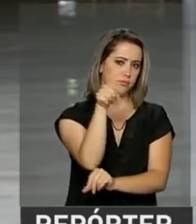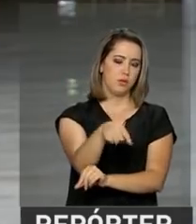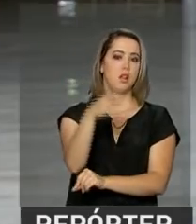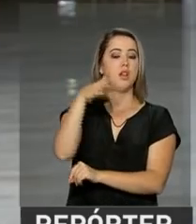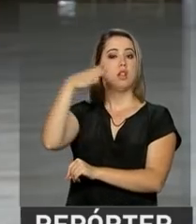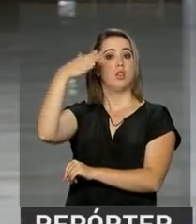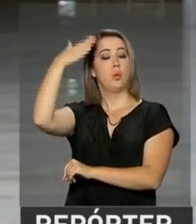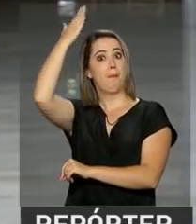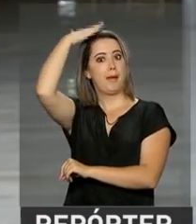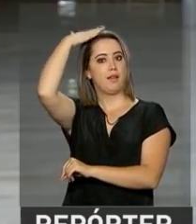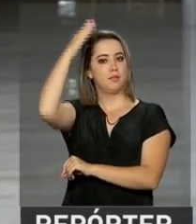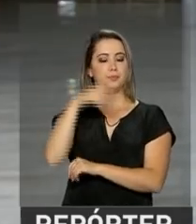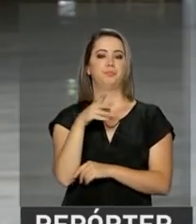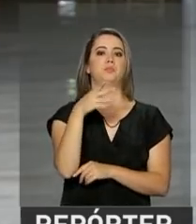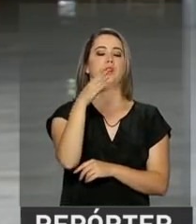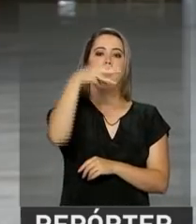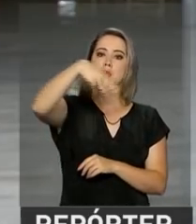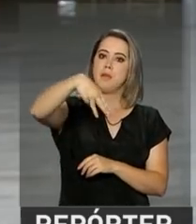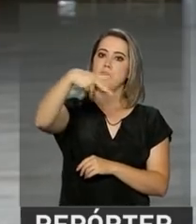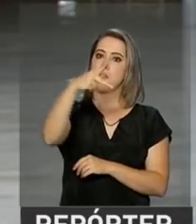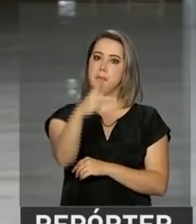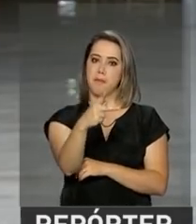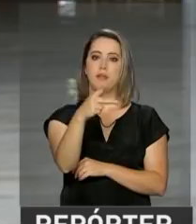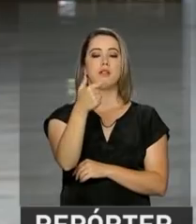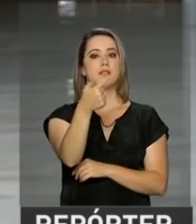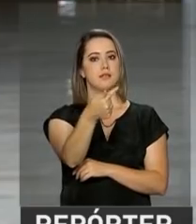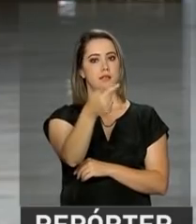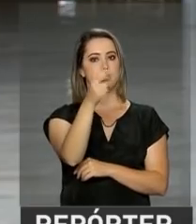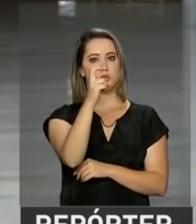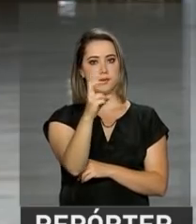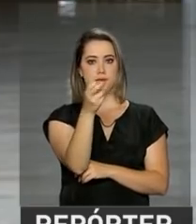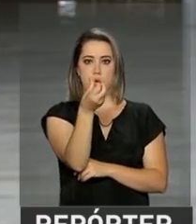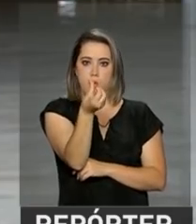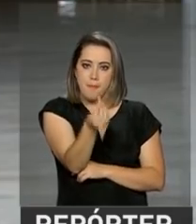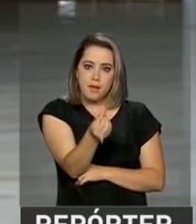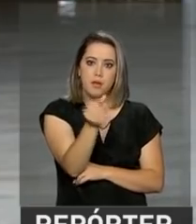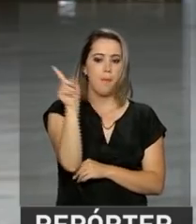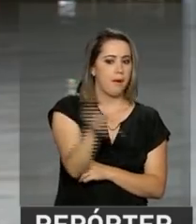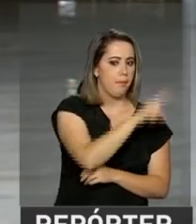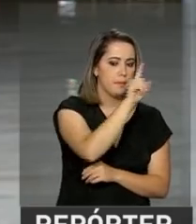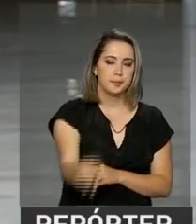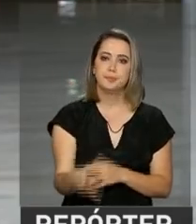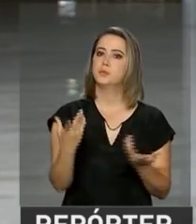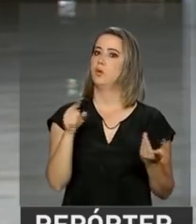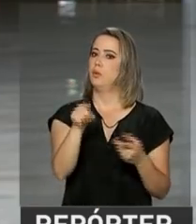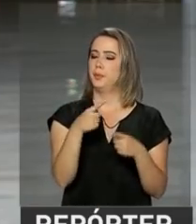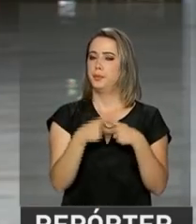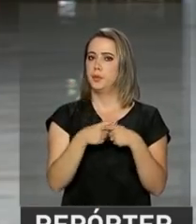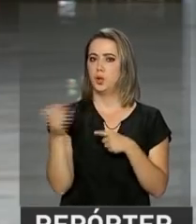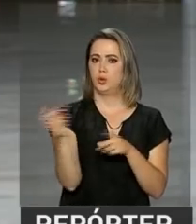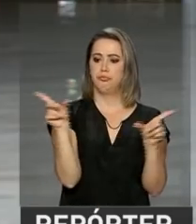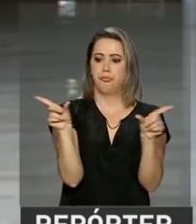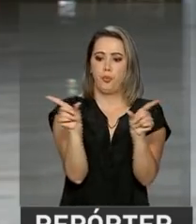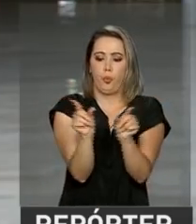do Pará. A MP 756 foi vetada na íntegra e alteraria os limites do Parque Nacional do Rio Novo e também